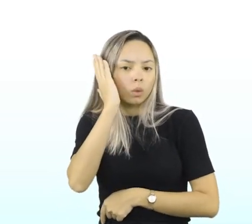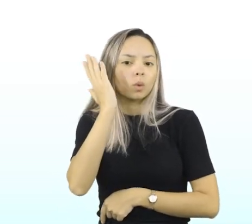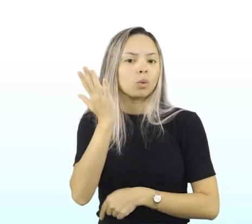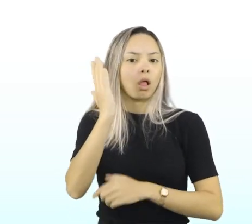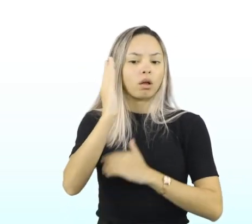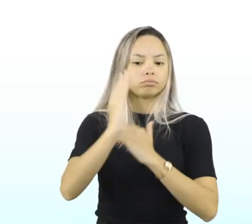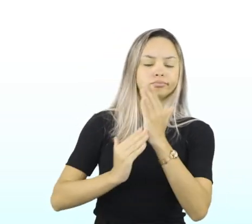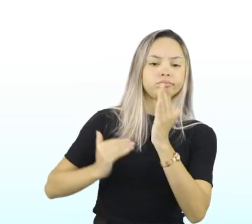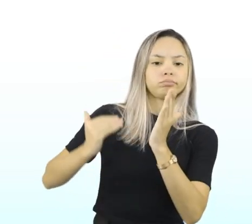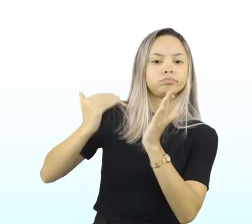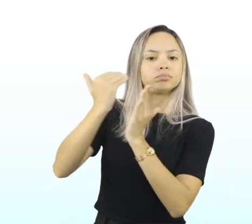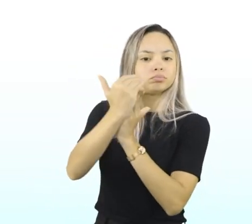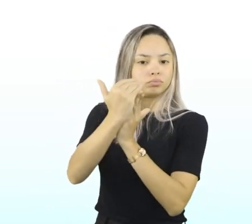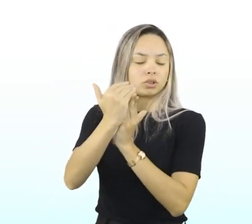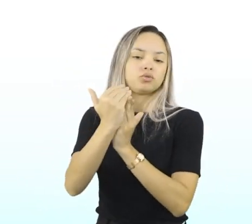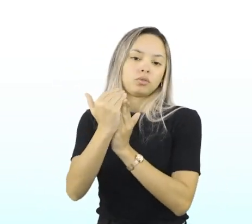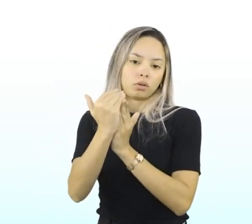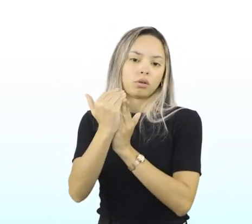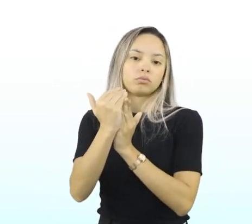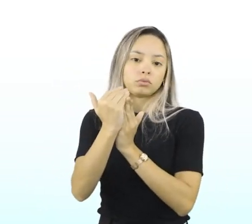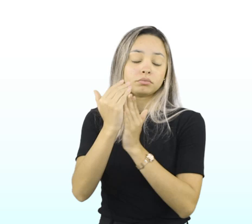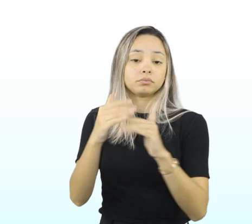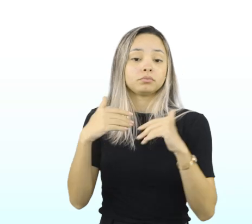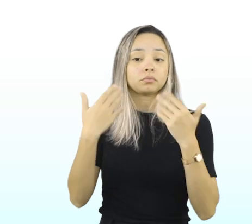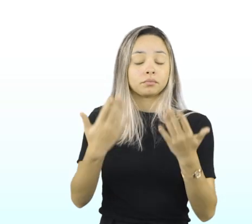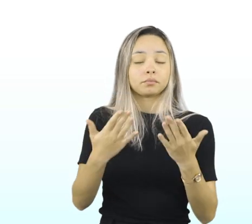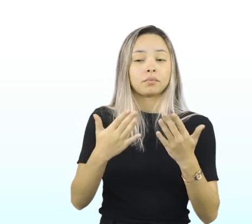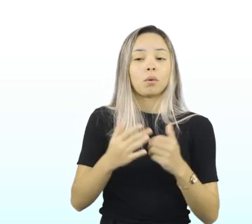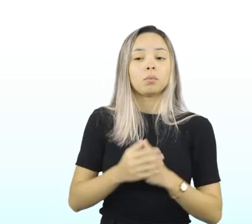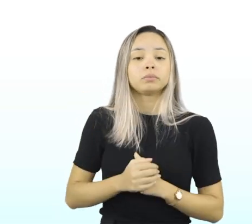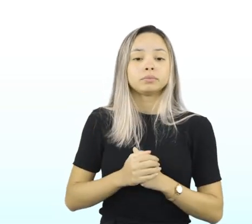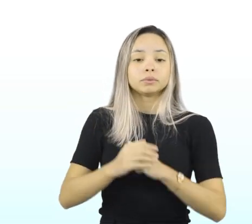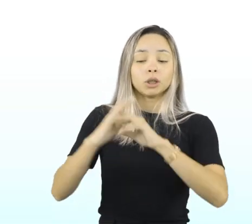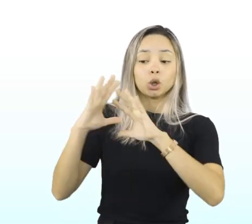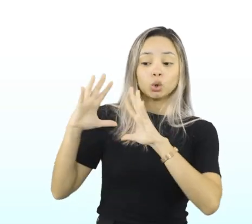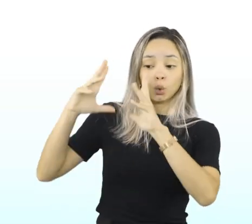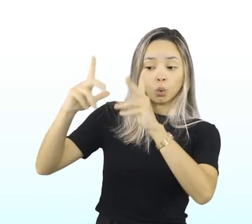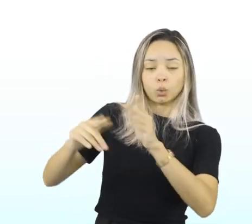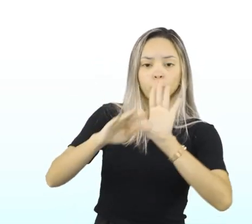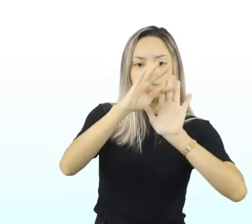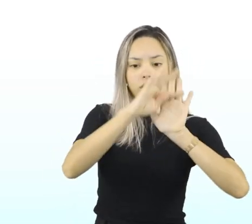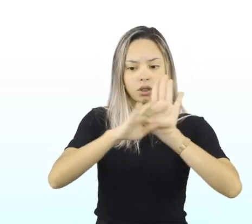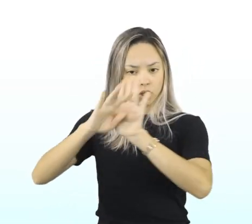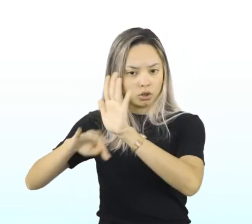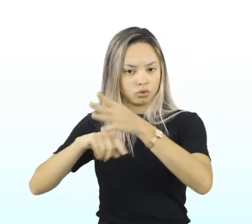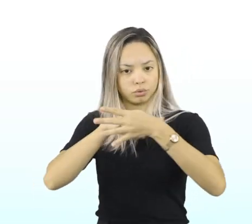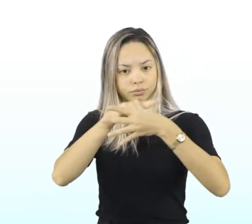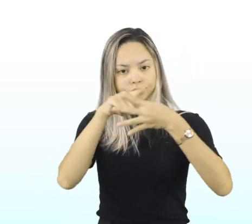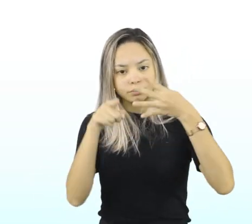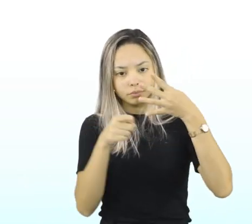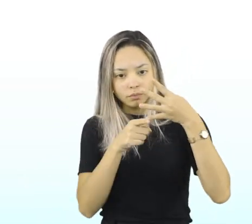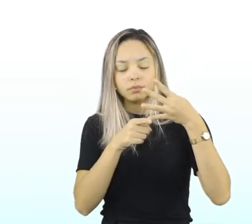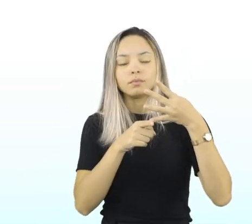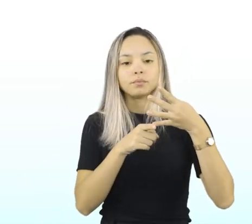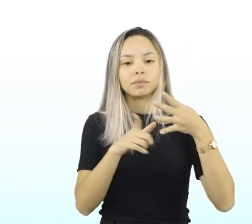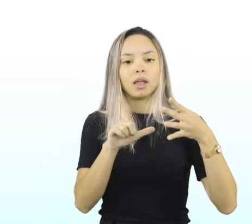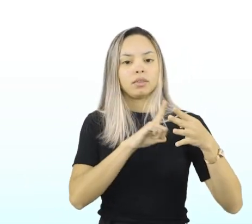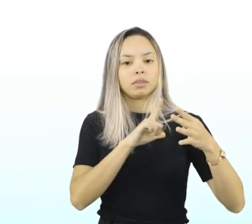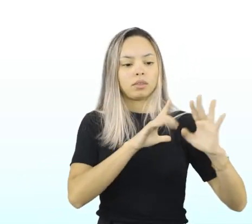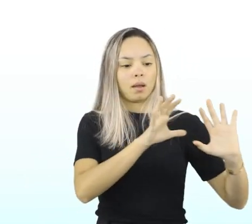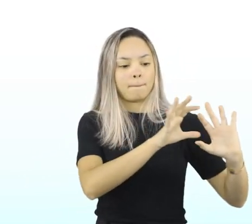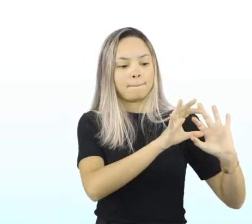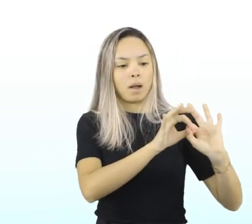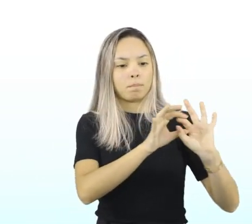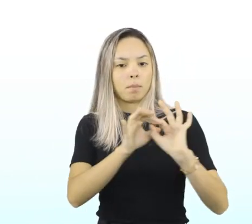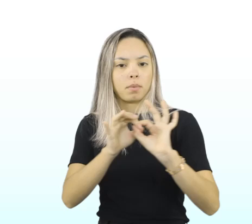do celular, de forma exacerbada, de forma exagerada. Então, ó, todos os 4 textos,